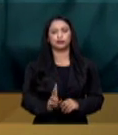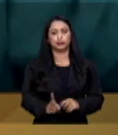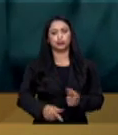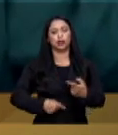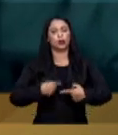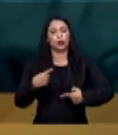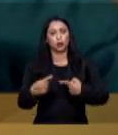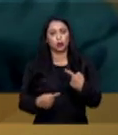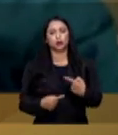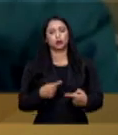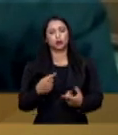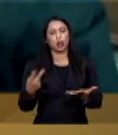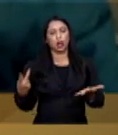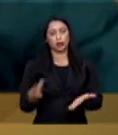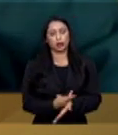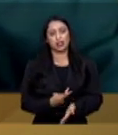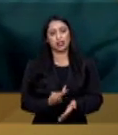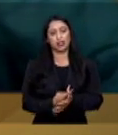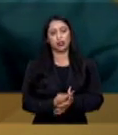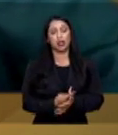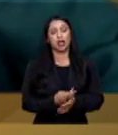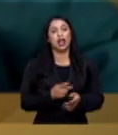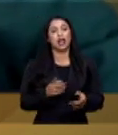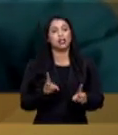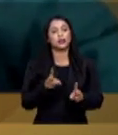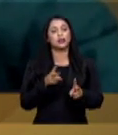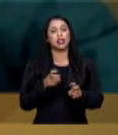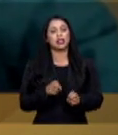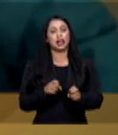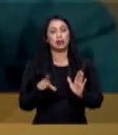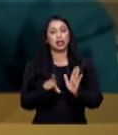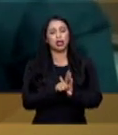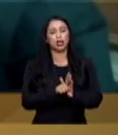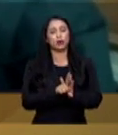da incompatibilidade das leis complementares